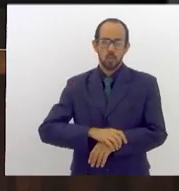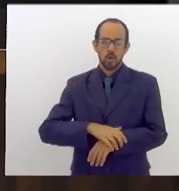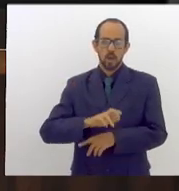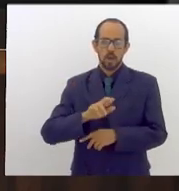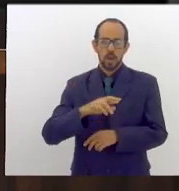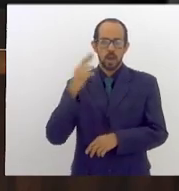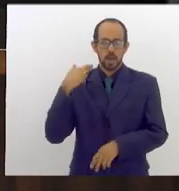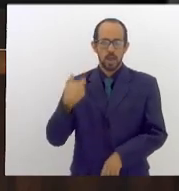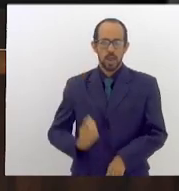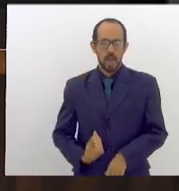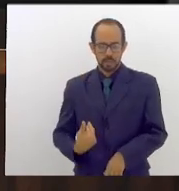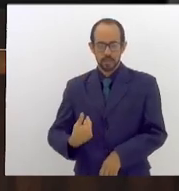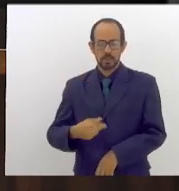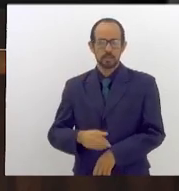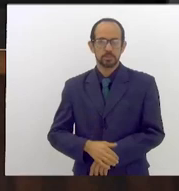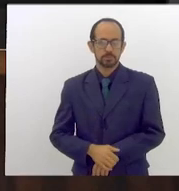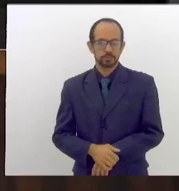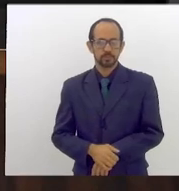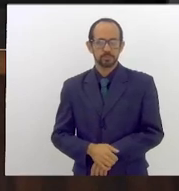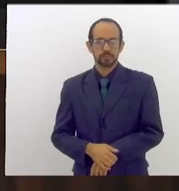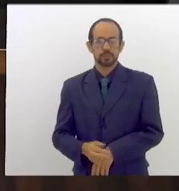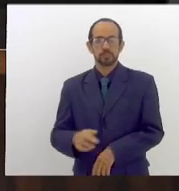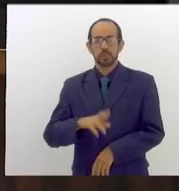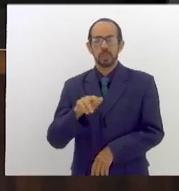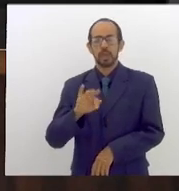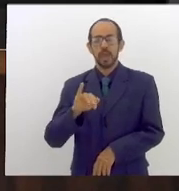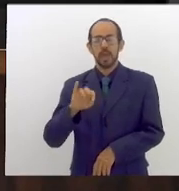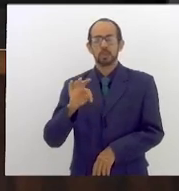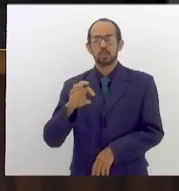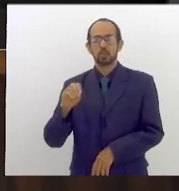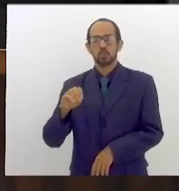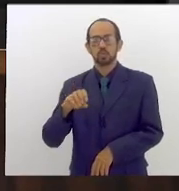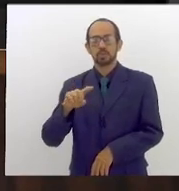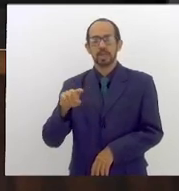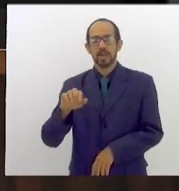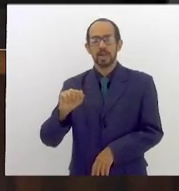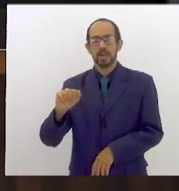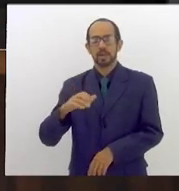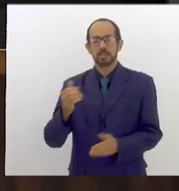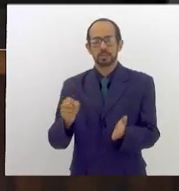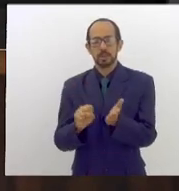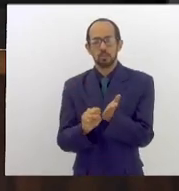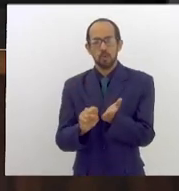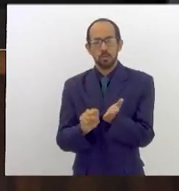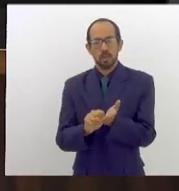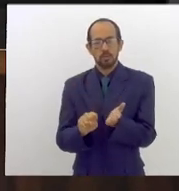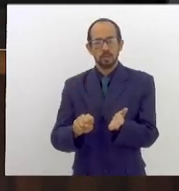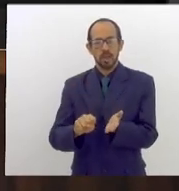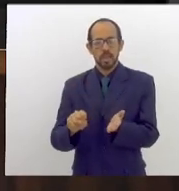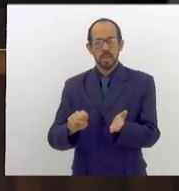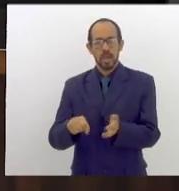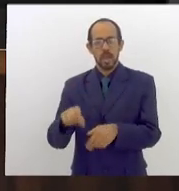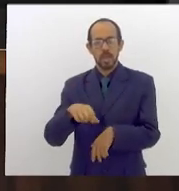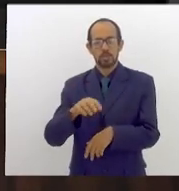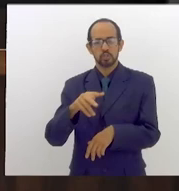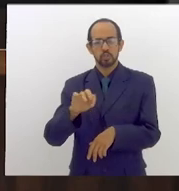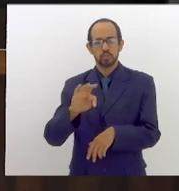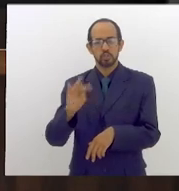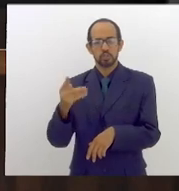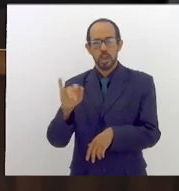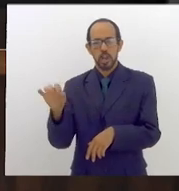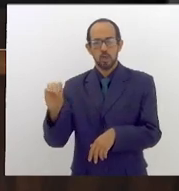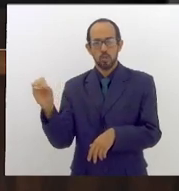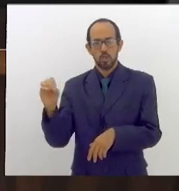do pessoal Presidente vai votar Deputado Renato Zaca Deputado Samuel Malafaia Deputado Thiago Pampulha